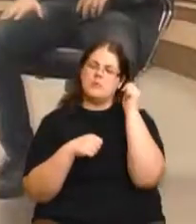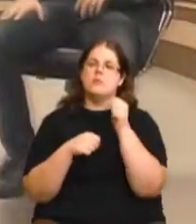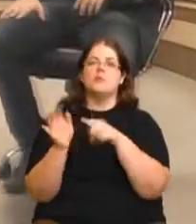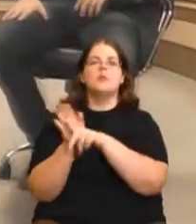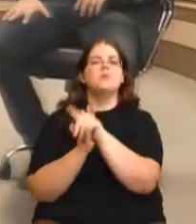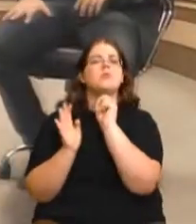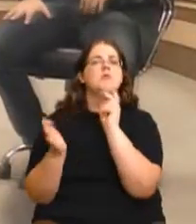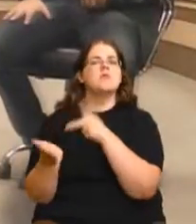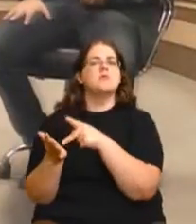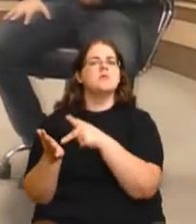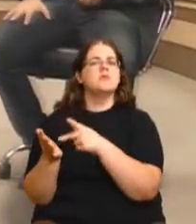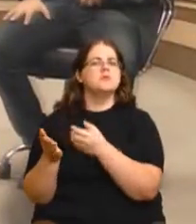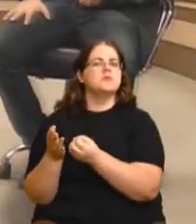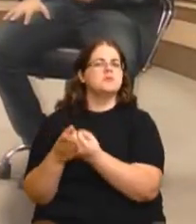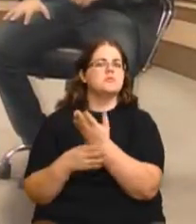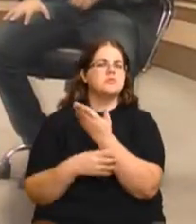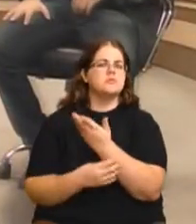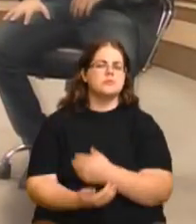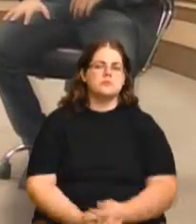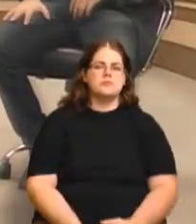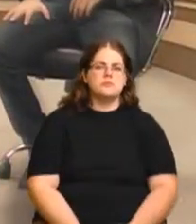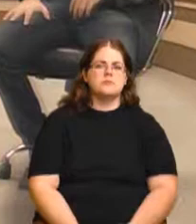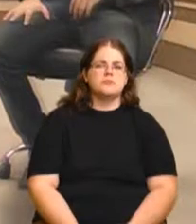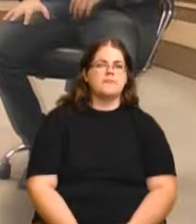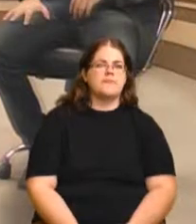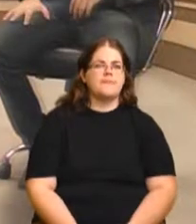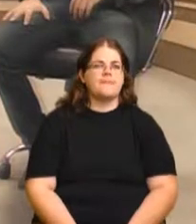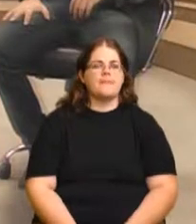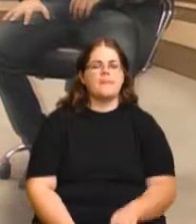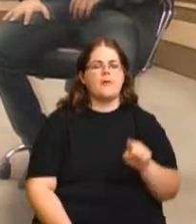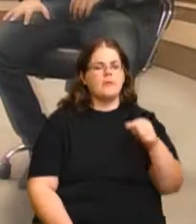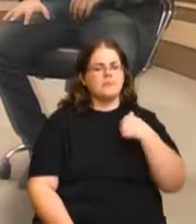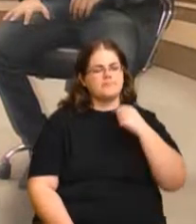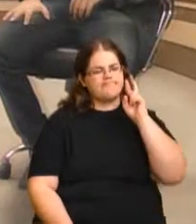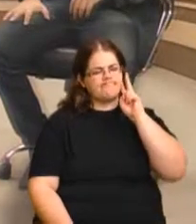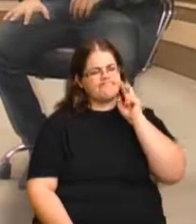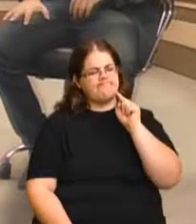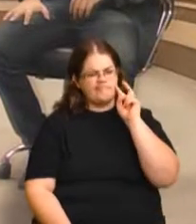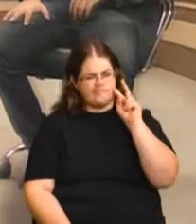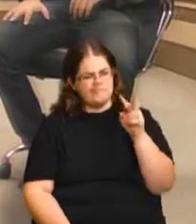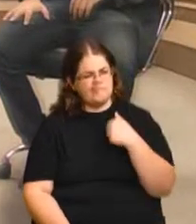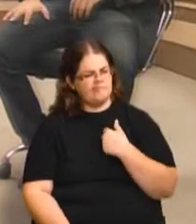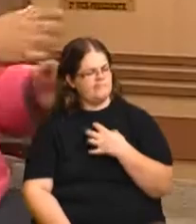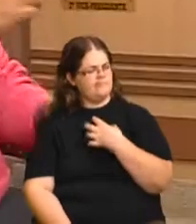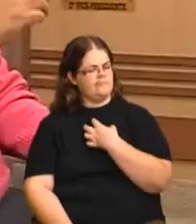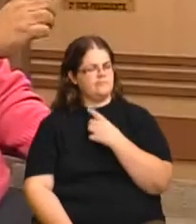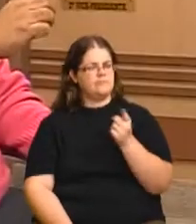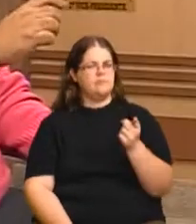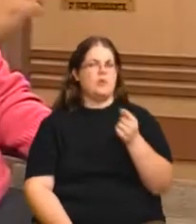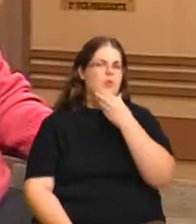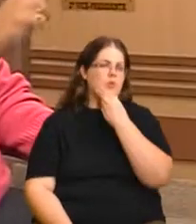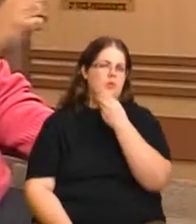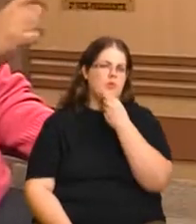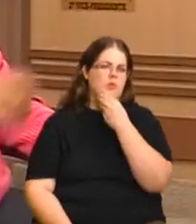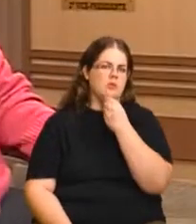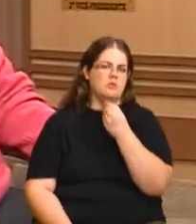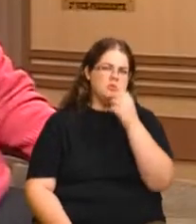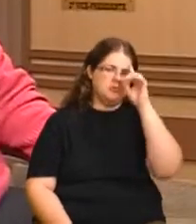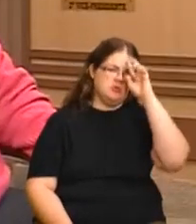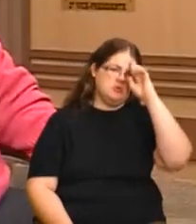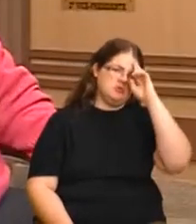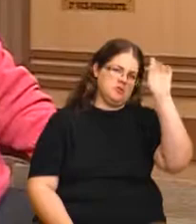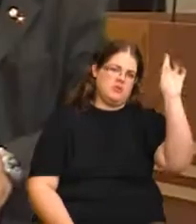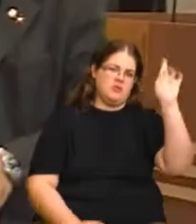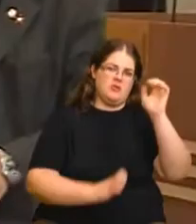mais chamou a atenção foi aquele depoimento do diretor da consultora pelotense falando em relação à redução da espessura